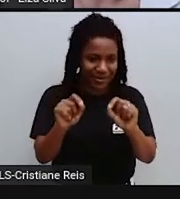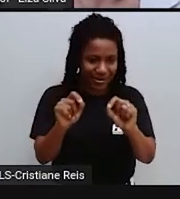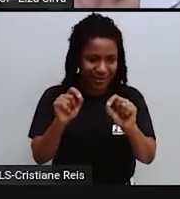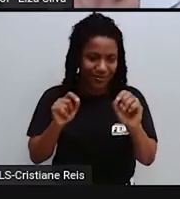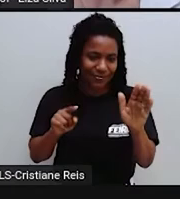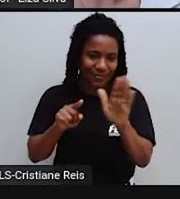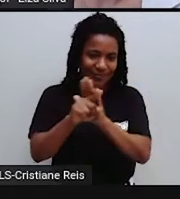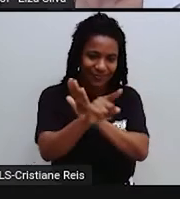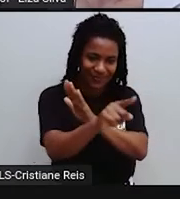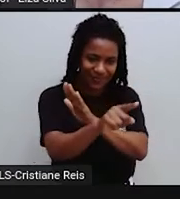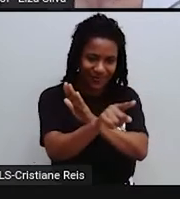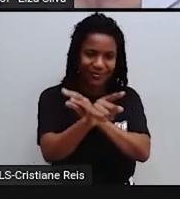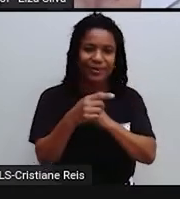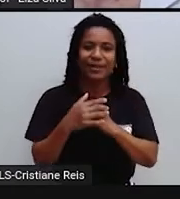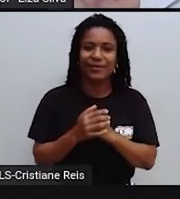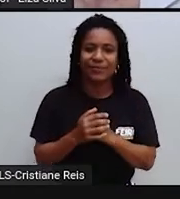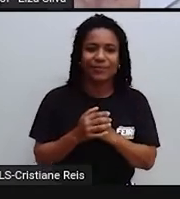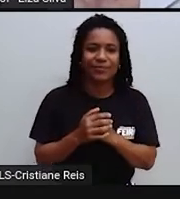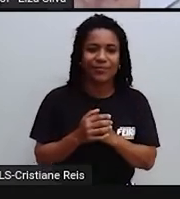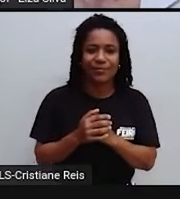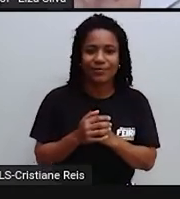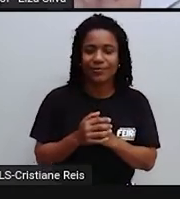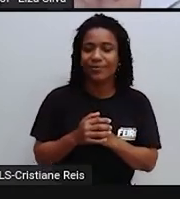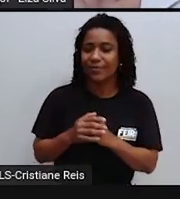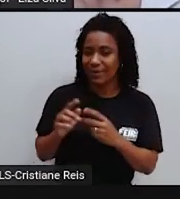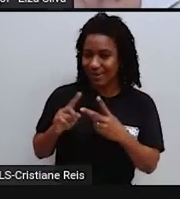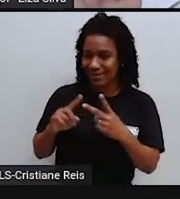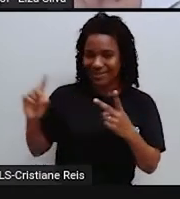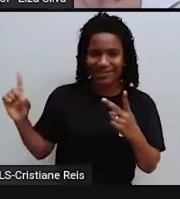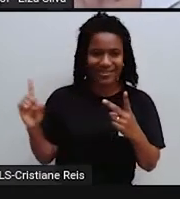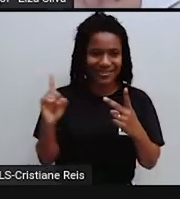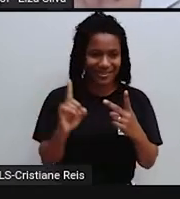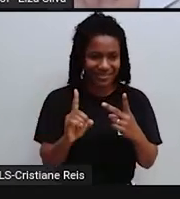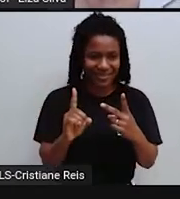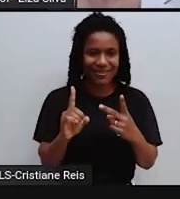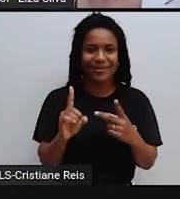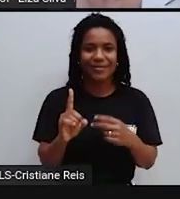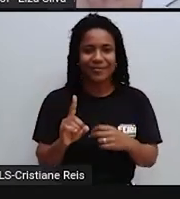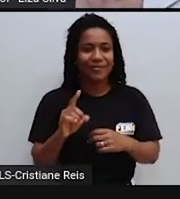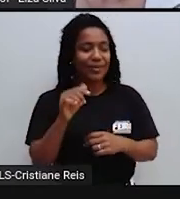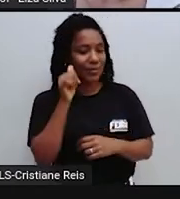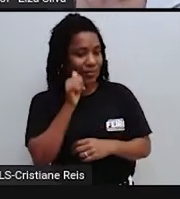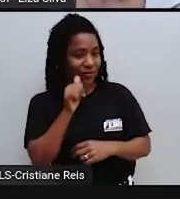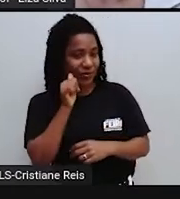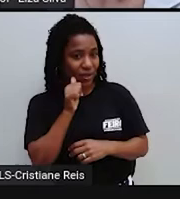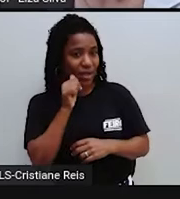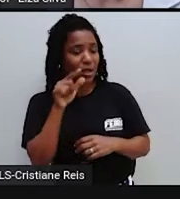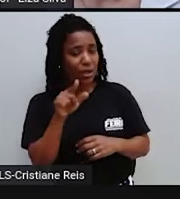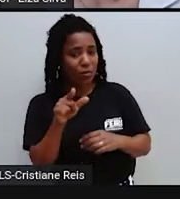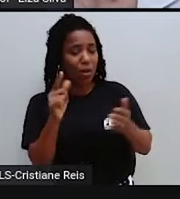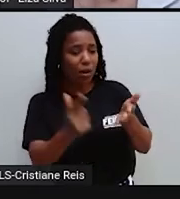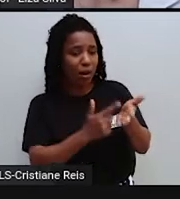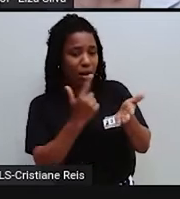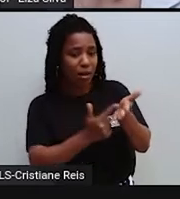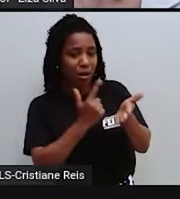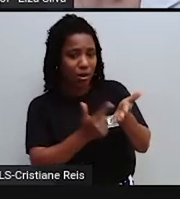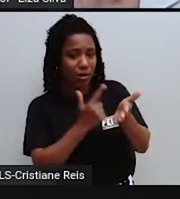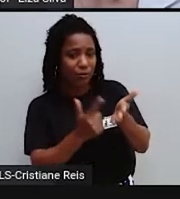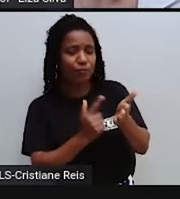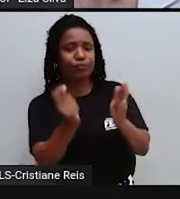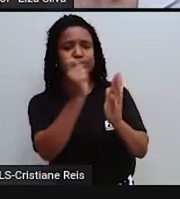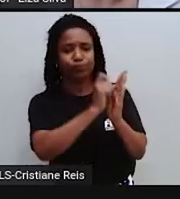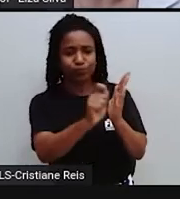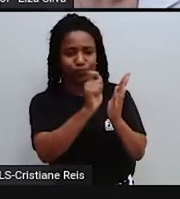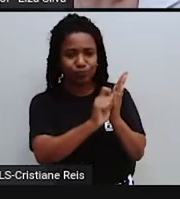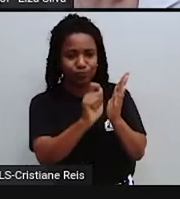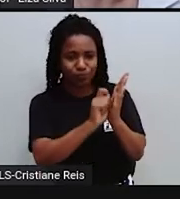o personagem diz, I'm writing a lot. Eu estou escrevendo muito. Observem bem como é que a